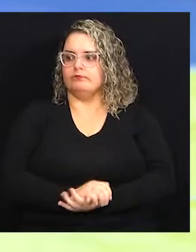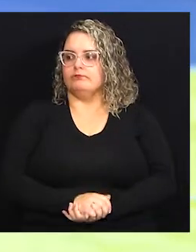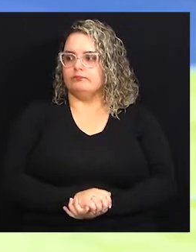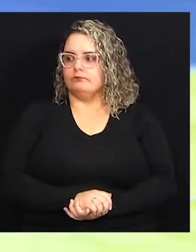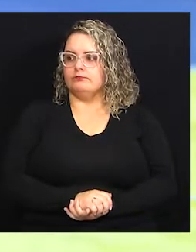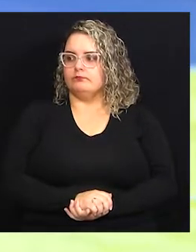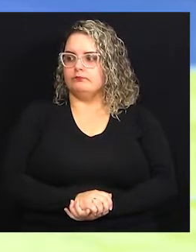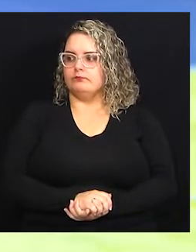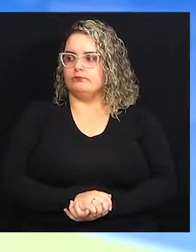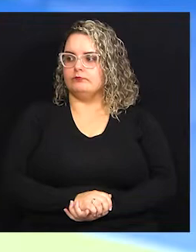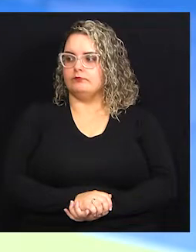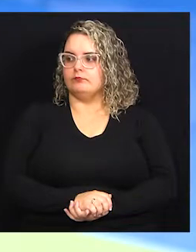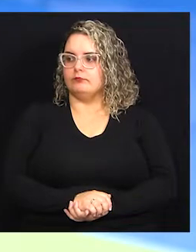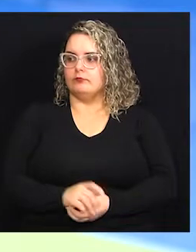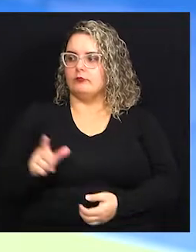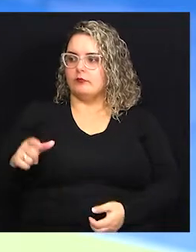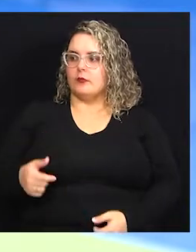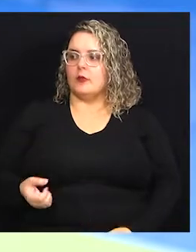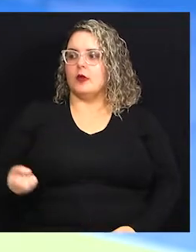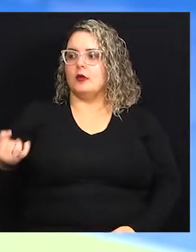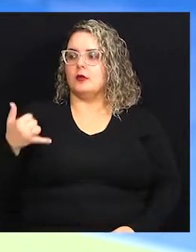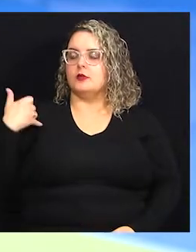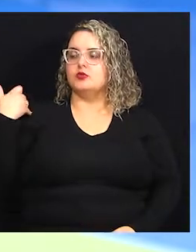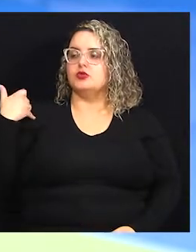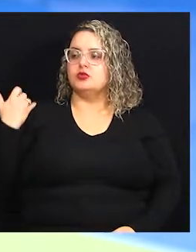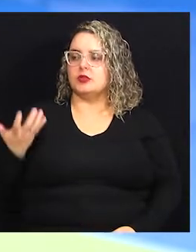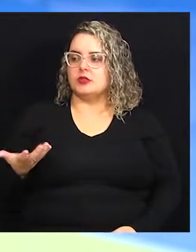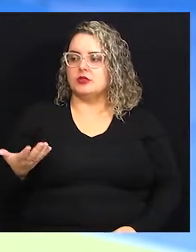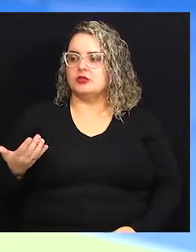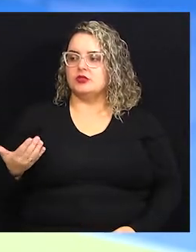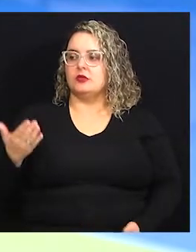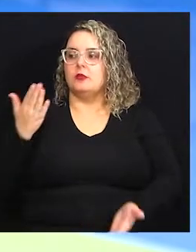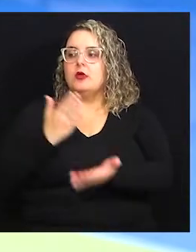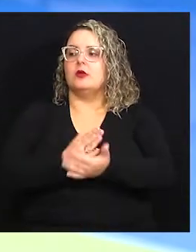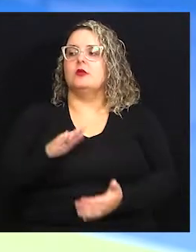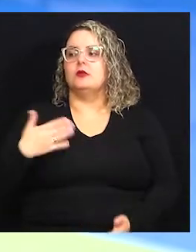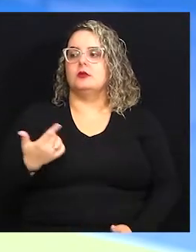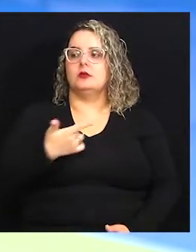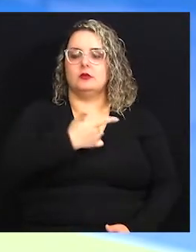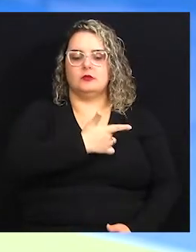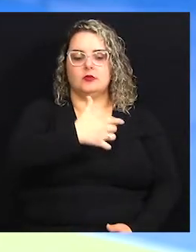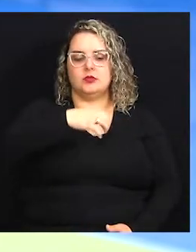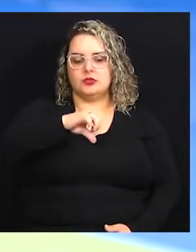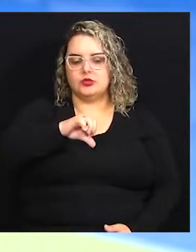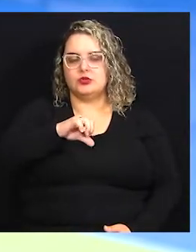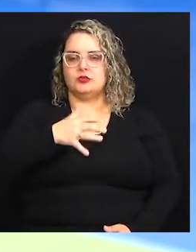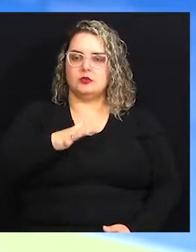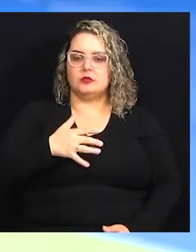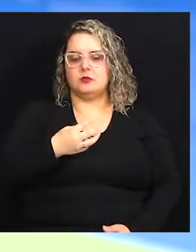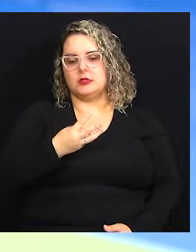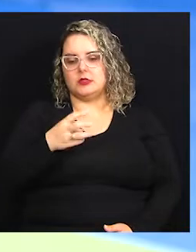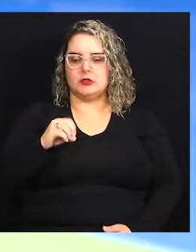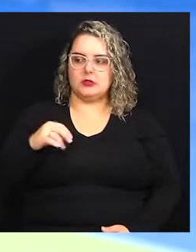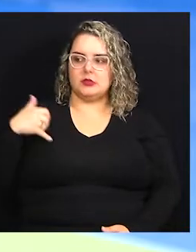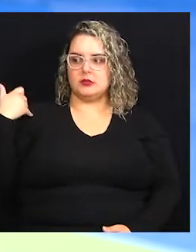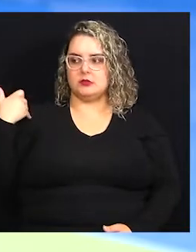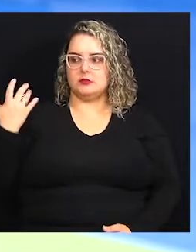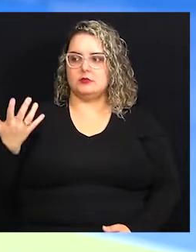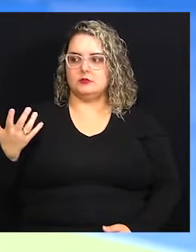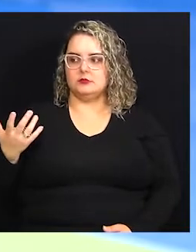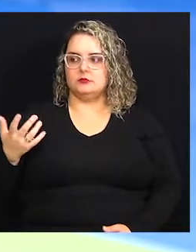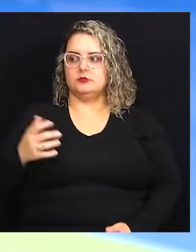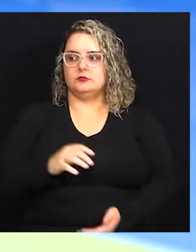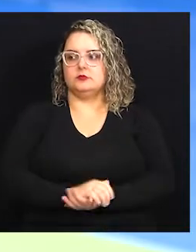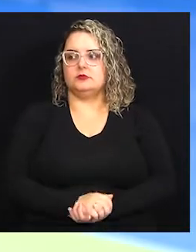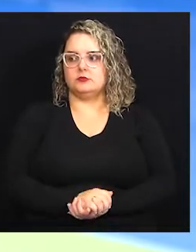Você jogou até quantos anos, Chicão? Eu joguei de 29 para 30, vamos dizer assim, 29 para 30 porque a temporada é